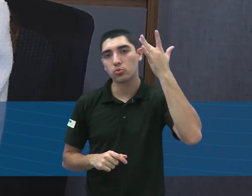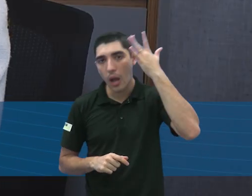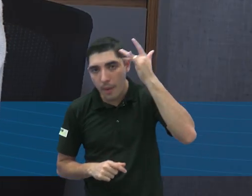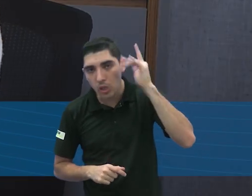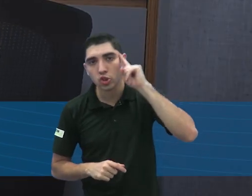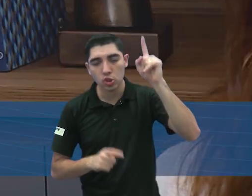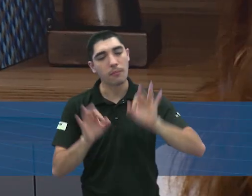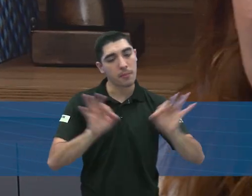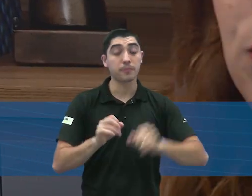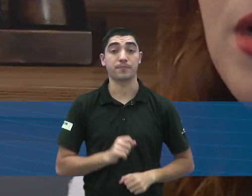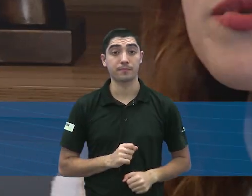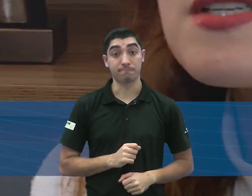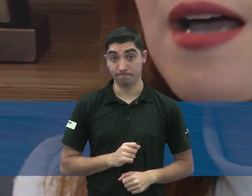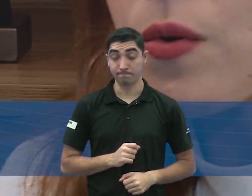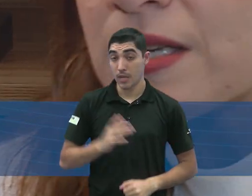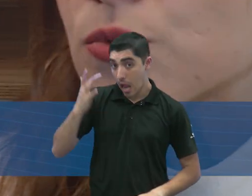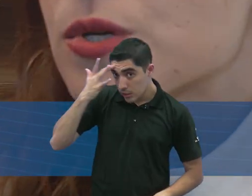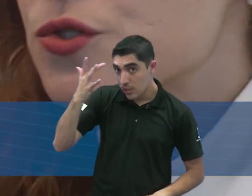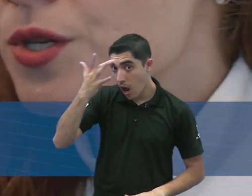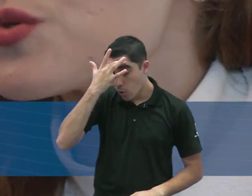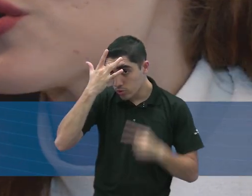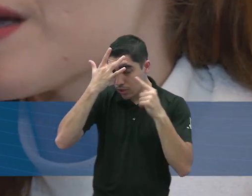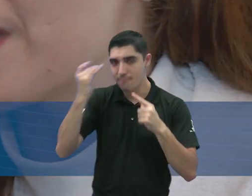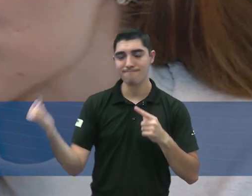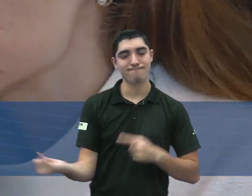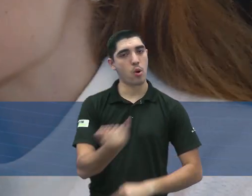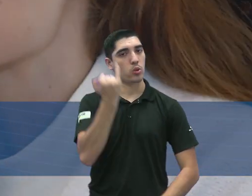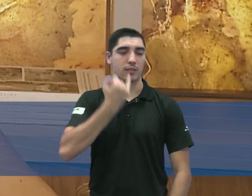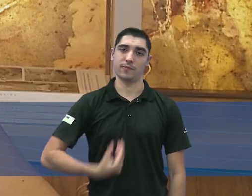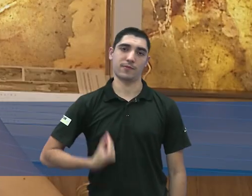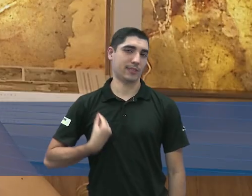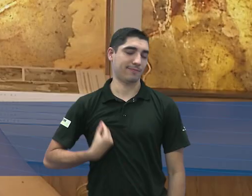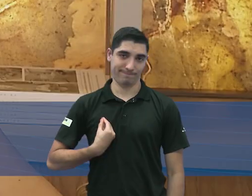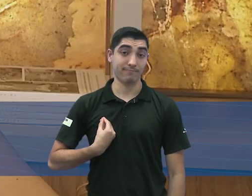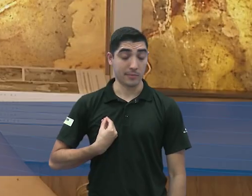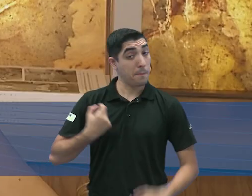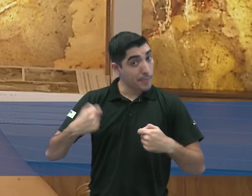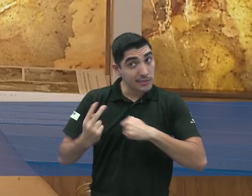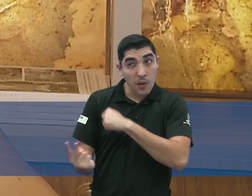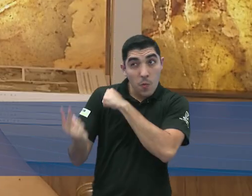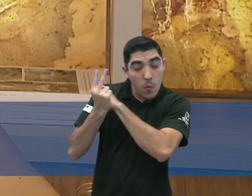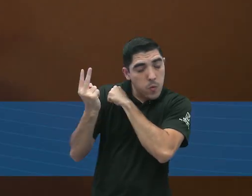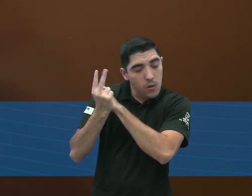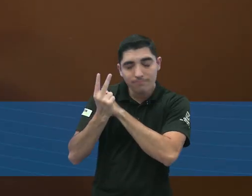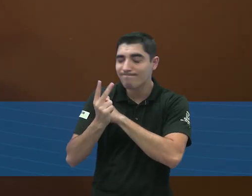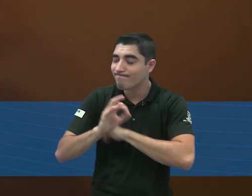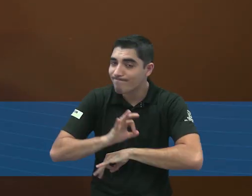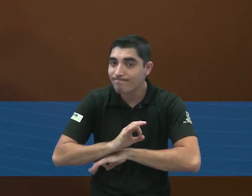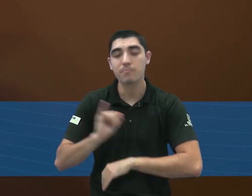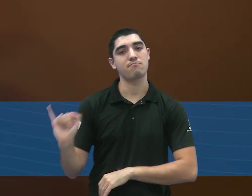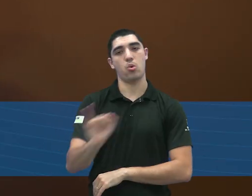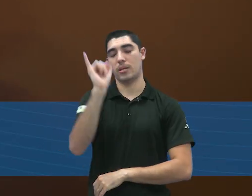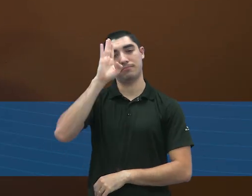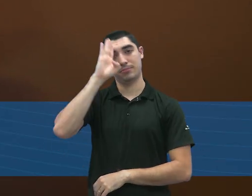continuidade amanhã. A saúde mental é um dos pilares da nossa vida. Preservá-la é fundamental. O